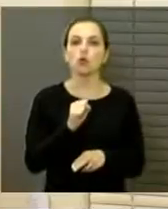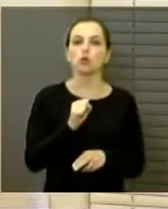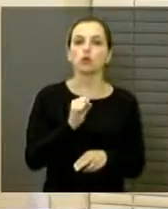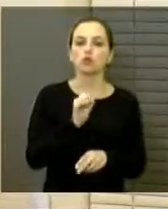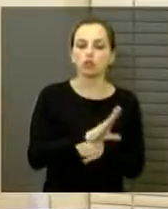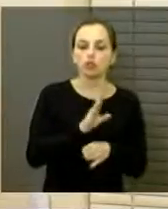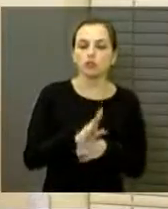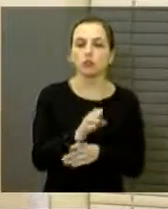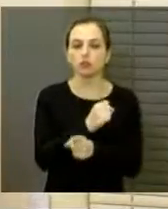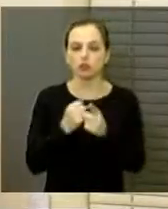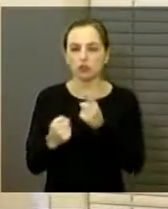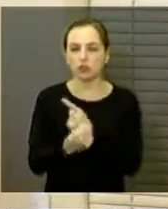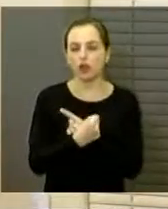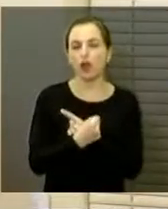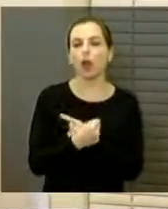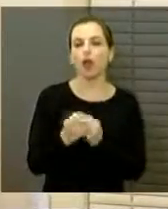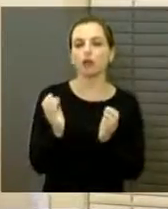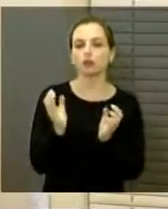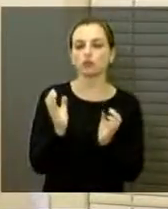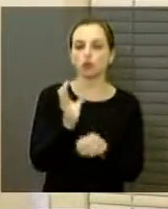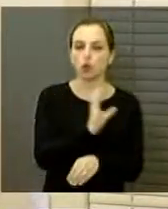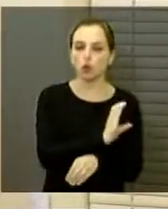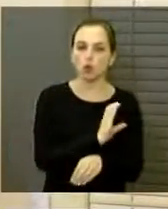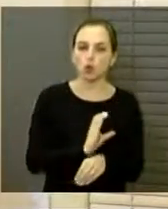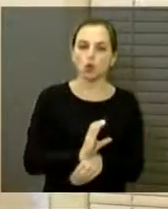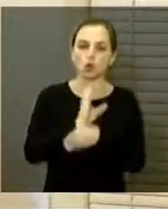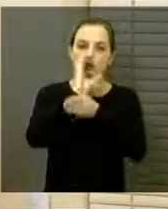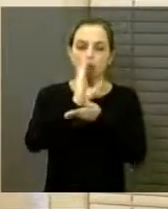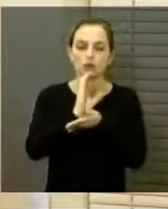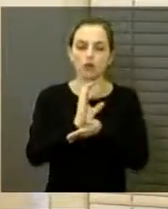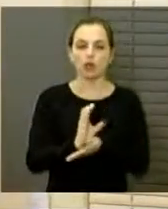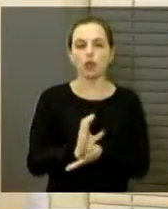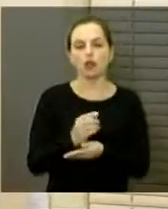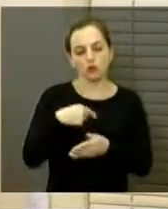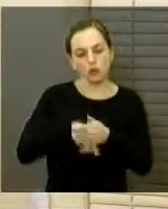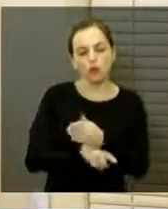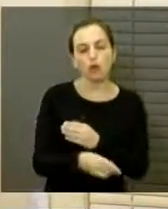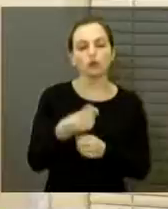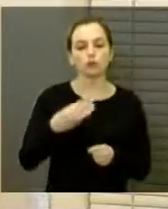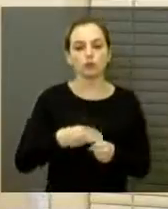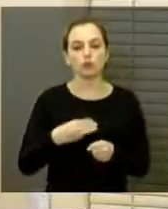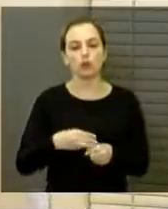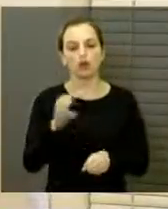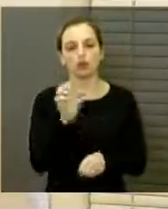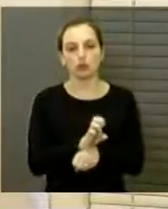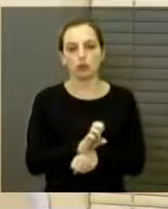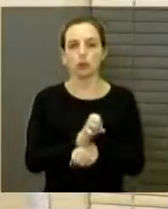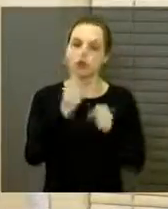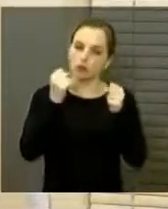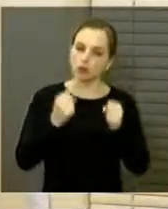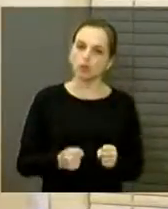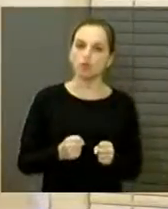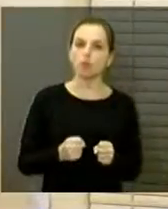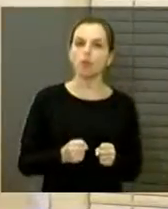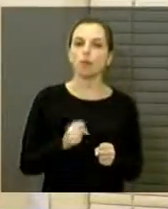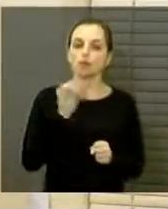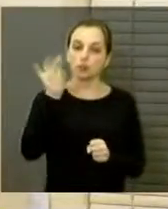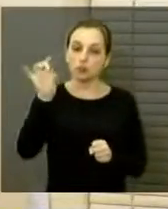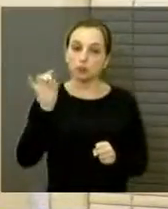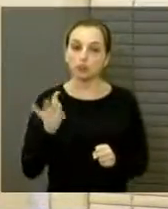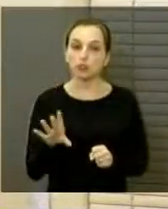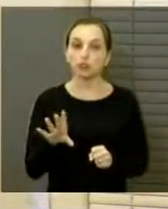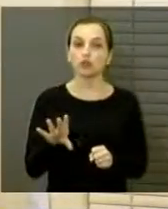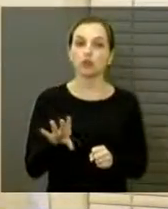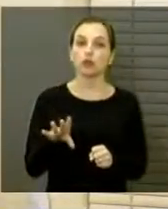de gestão, com conselhos deliberativos, com fundos municipais e estaduais que pudessem ter uma dotação específica